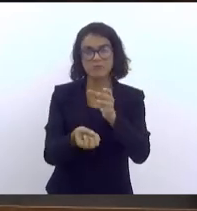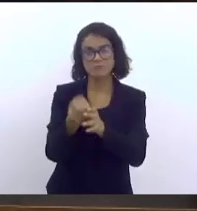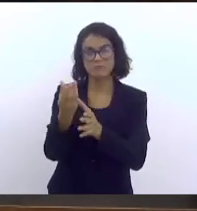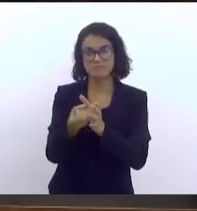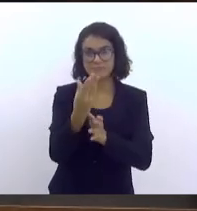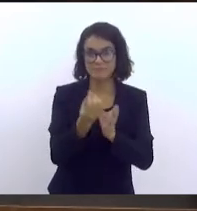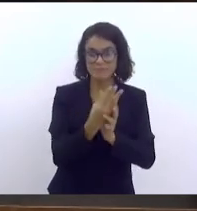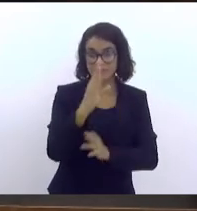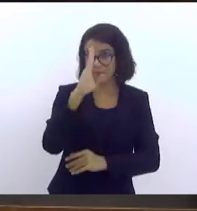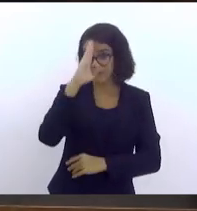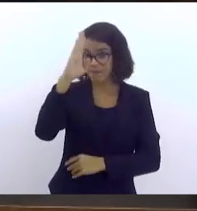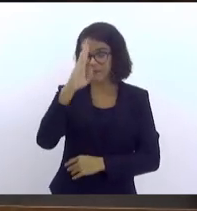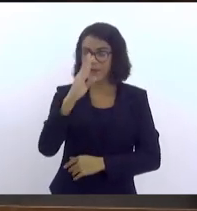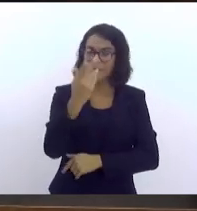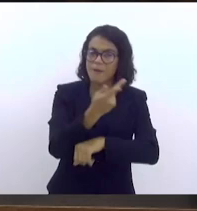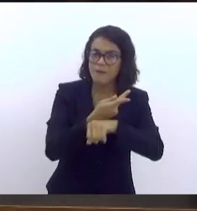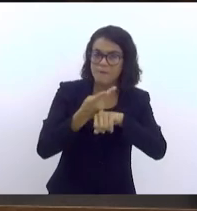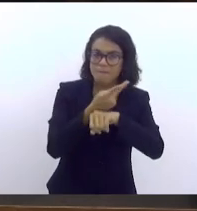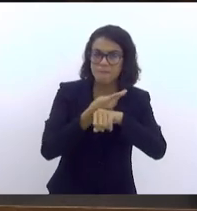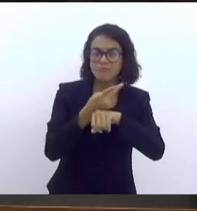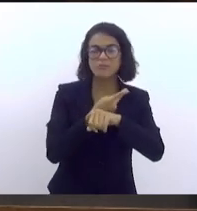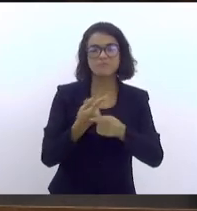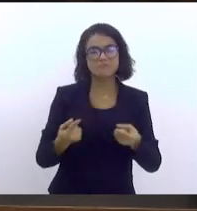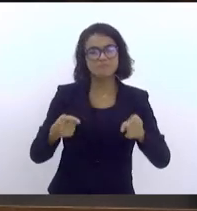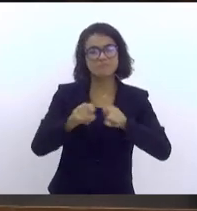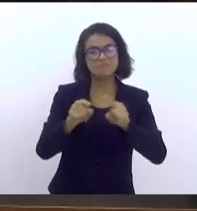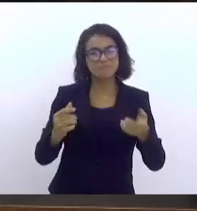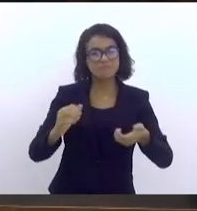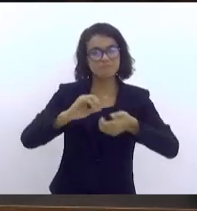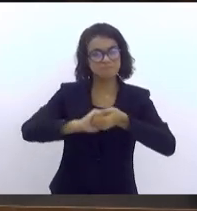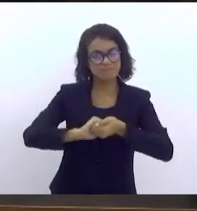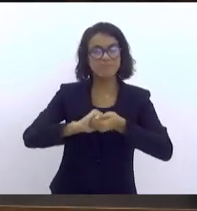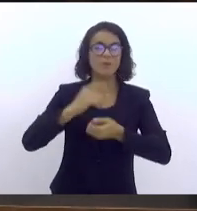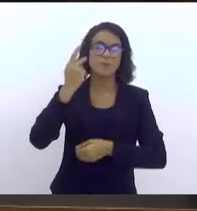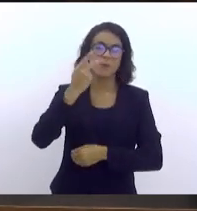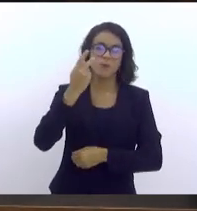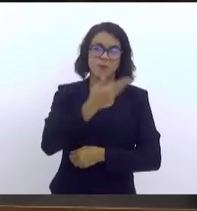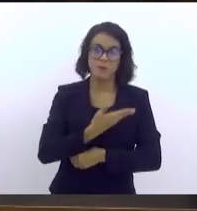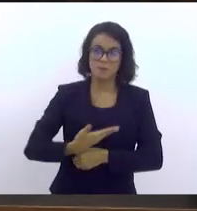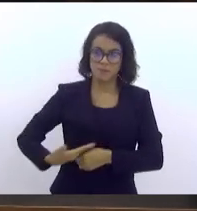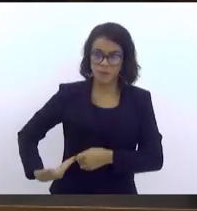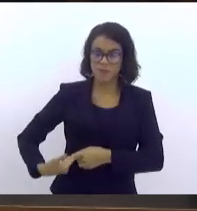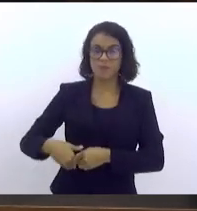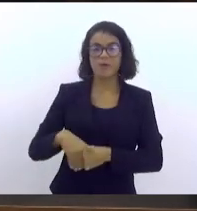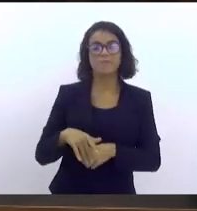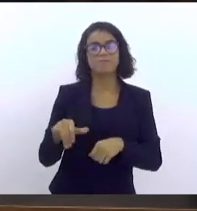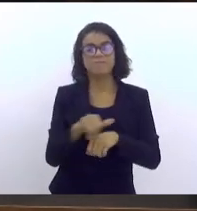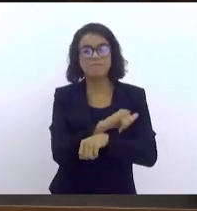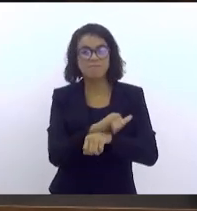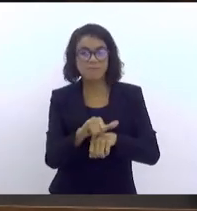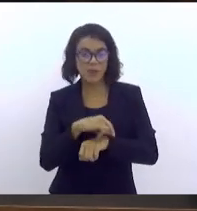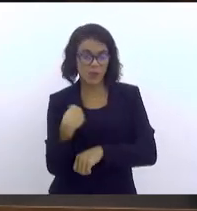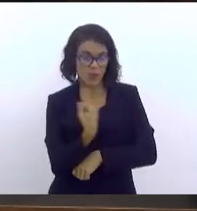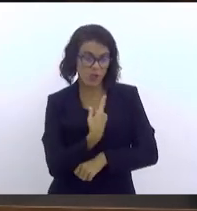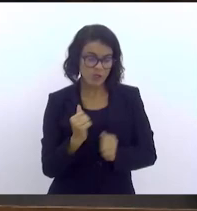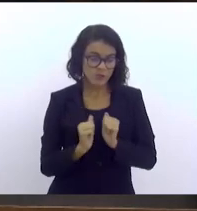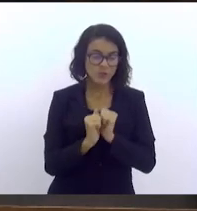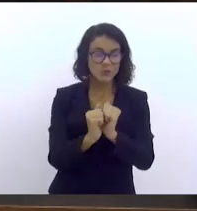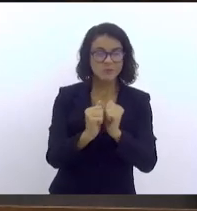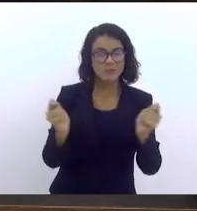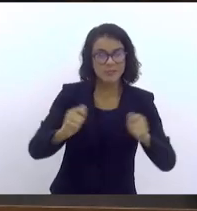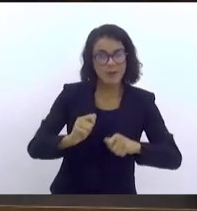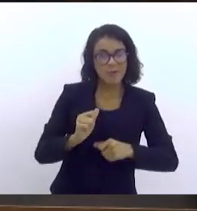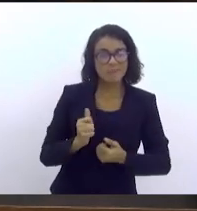principalmente na busca de parceria com as demais políticas públicas de modo que juntos possamos